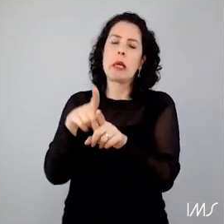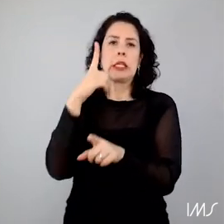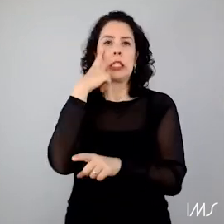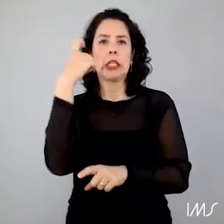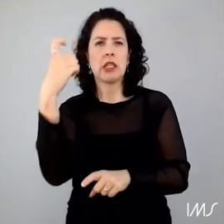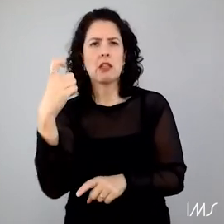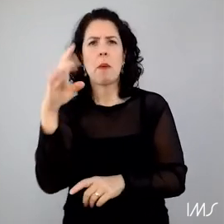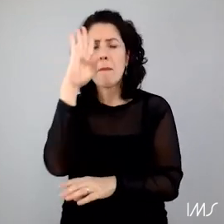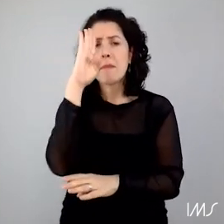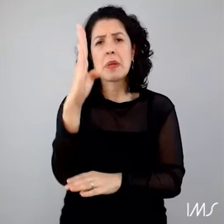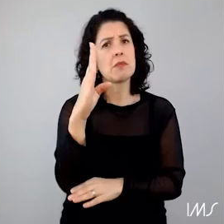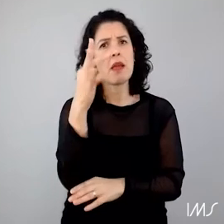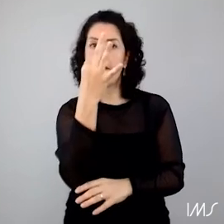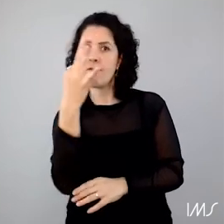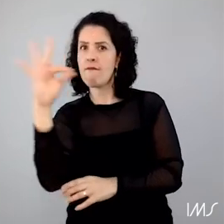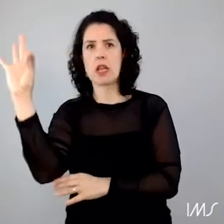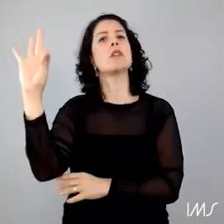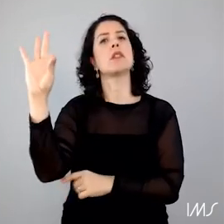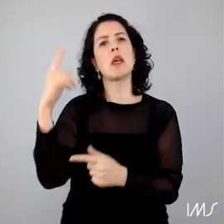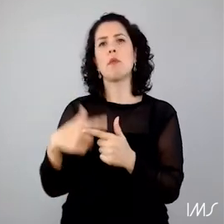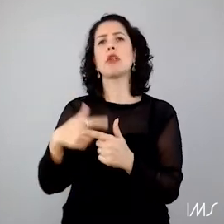latino-americanos. É o que eu tinha a dizer nesse momento.